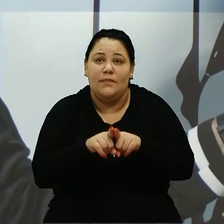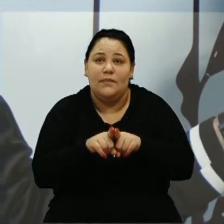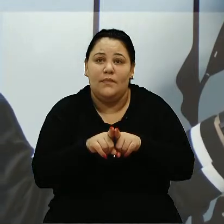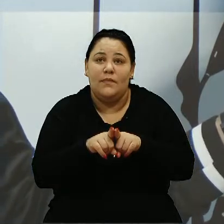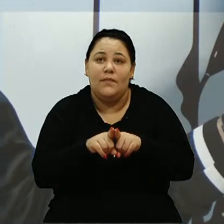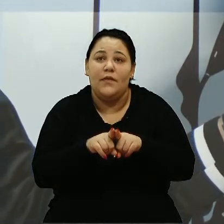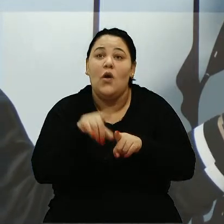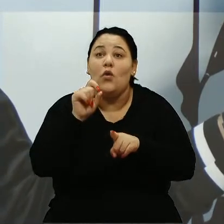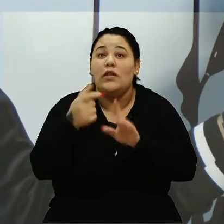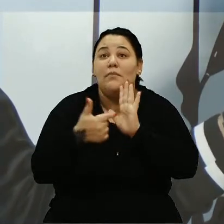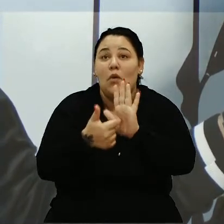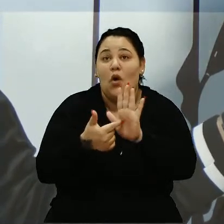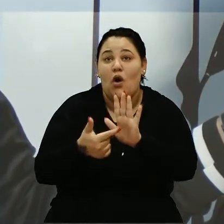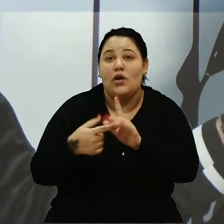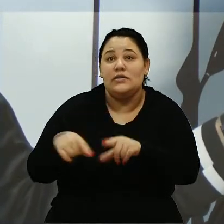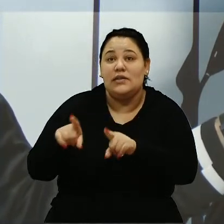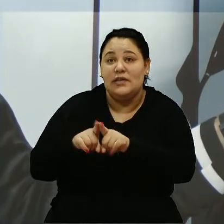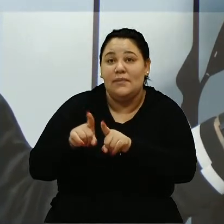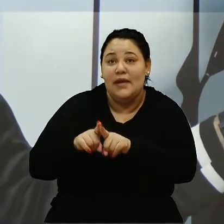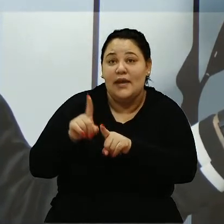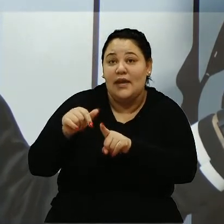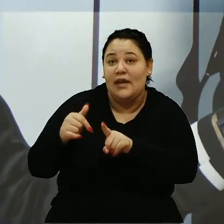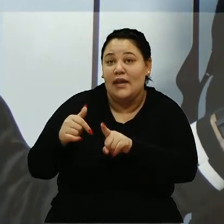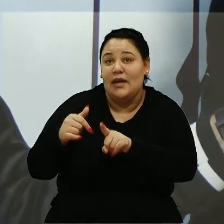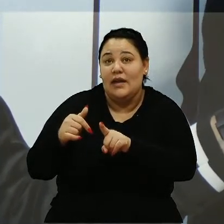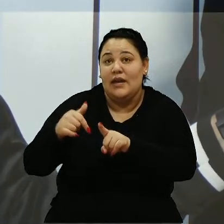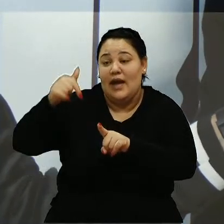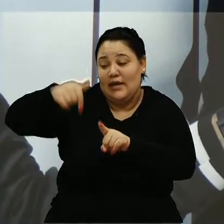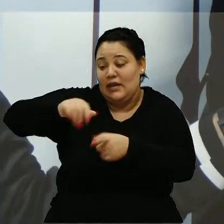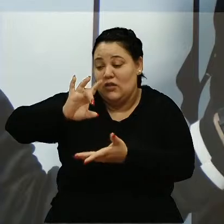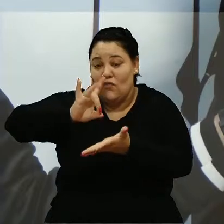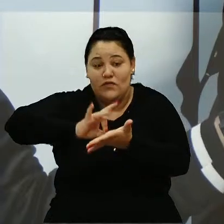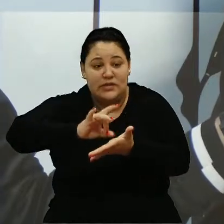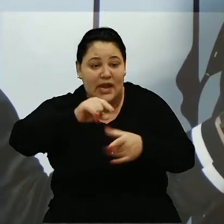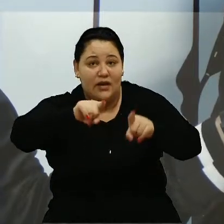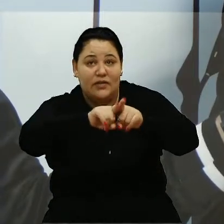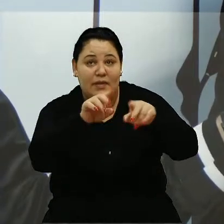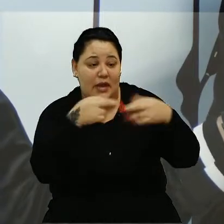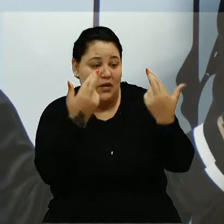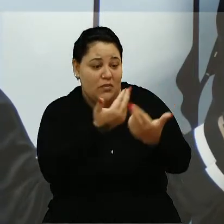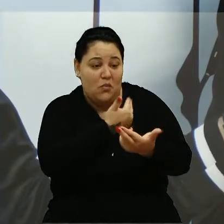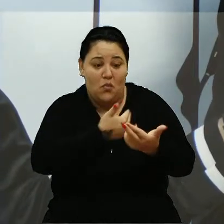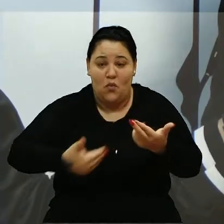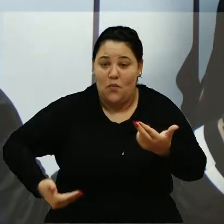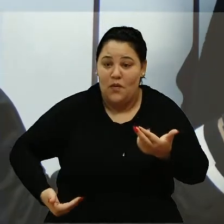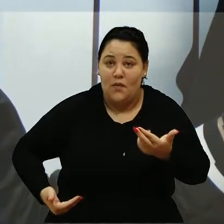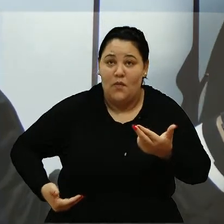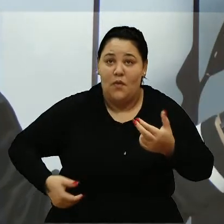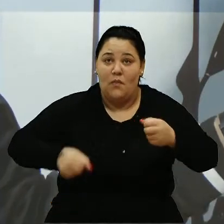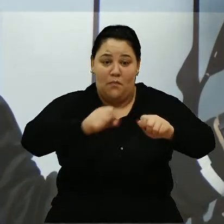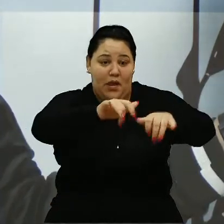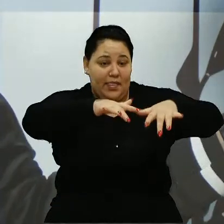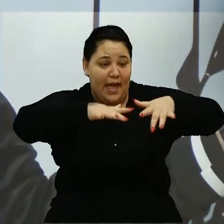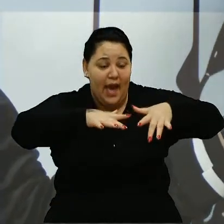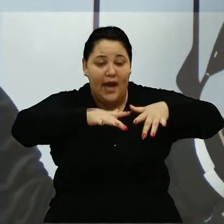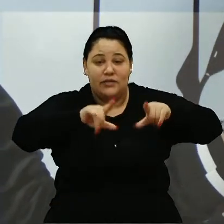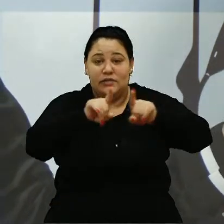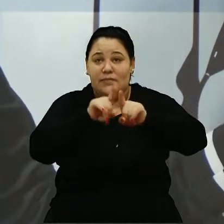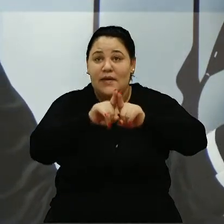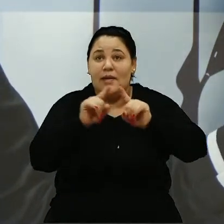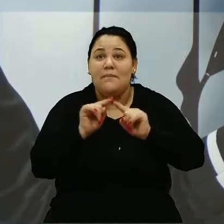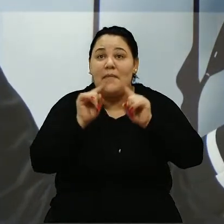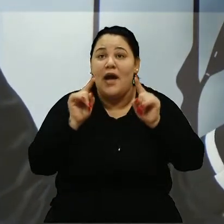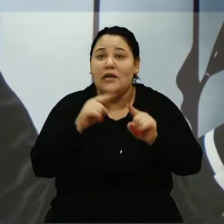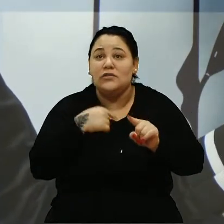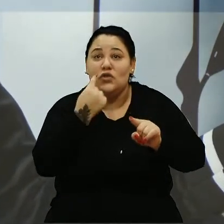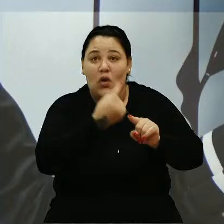que aparece é quando tem aqui o canal oficial, as audiências públicas, o plenário, mas também nós, vereadores, e o vereador